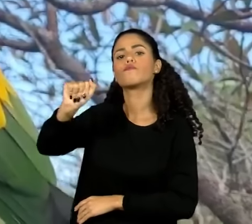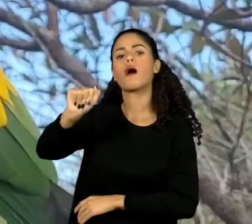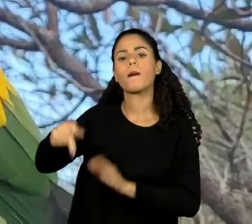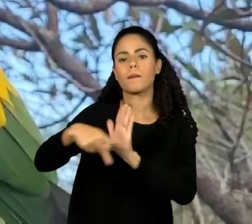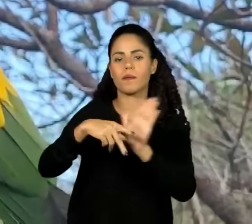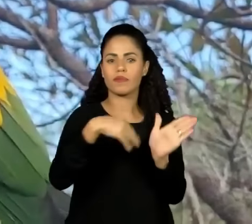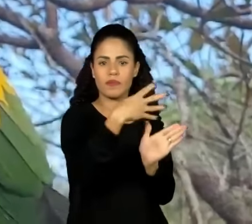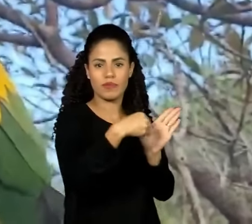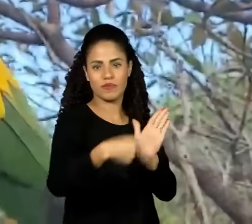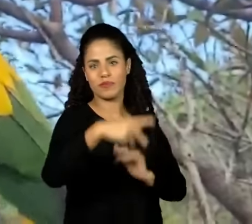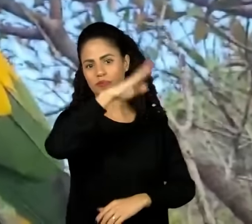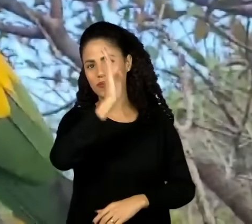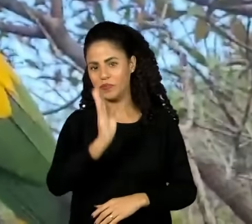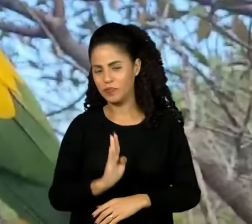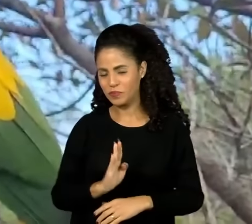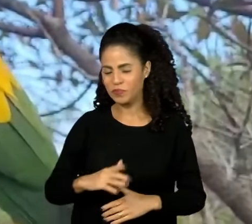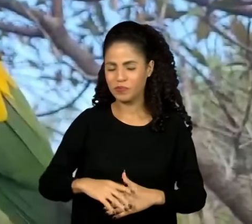Amazônia brasileira.